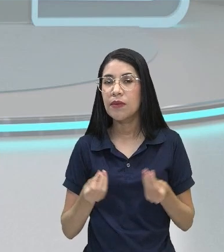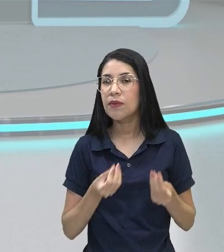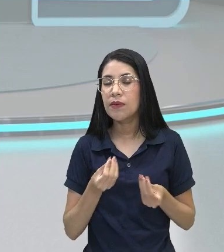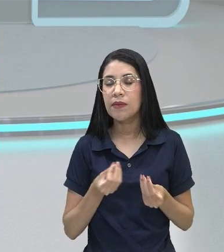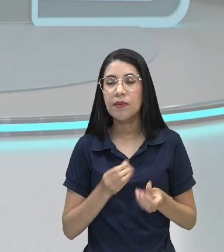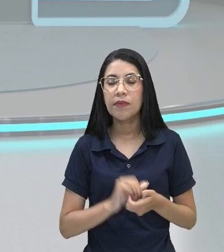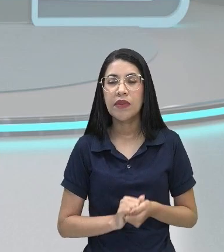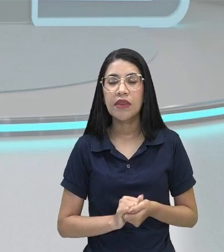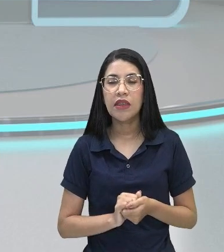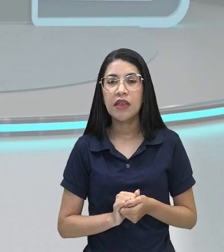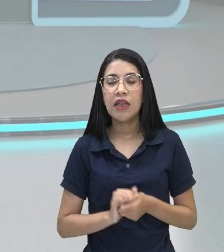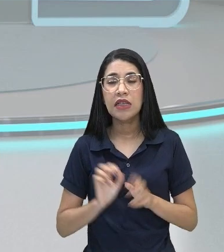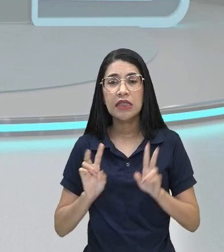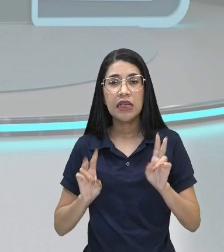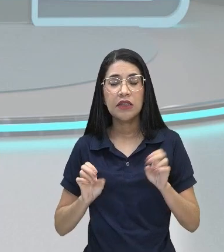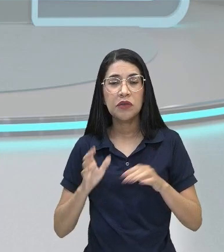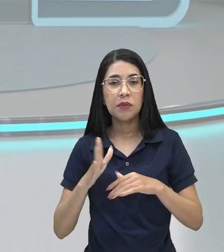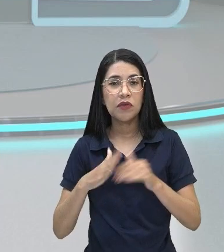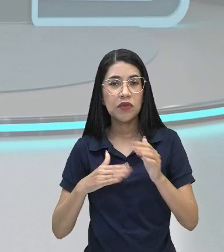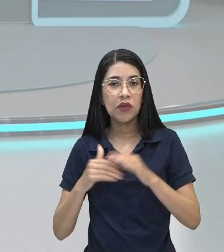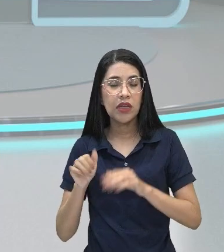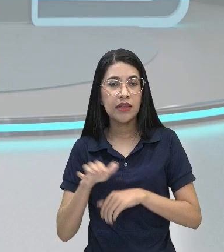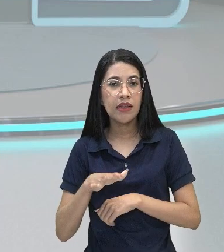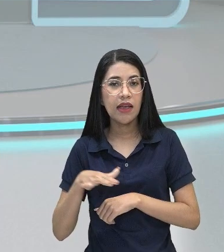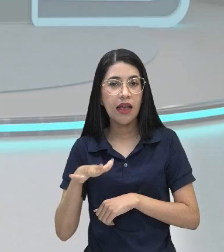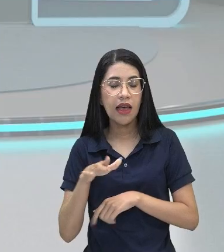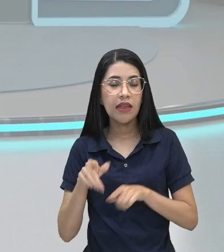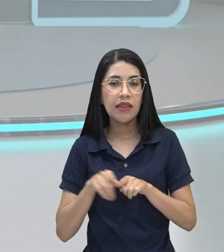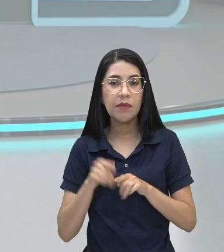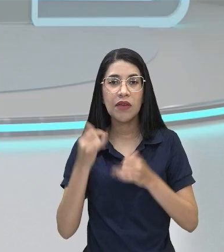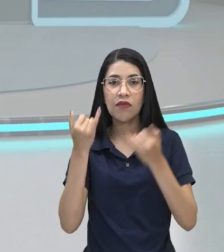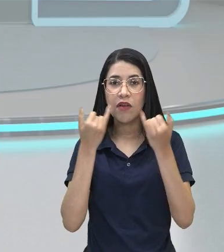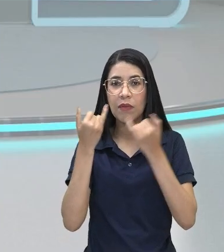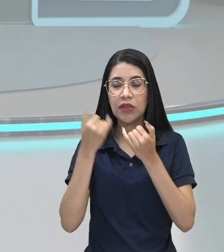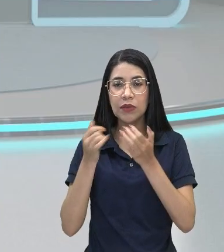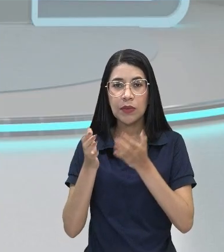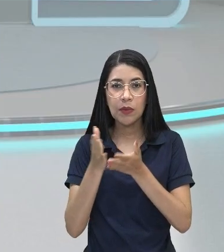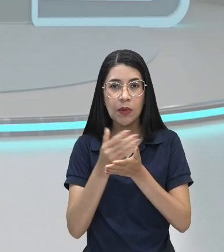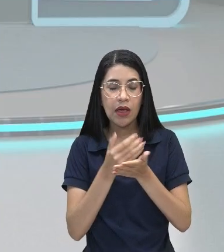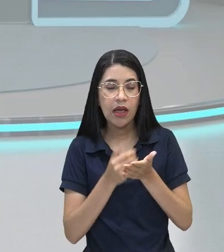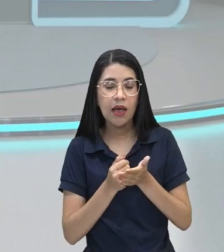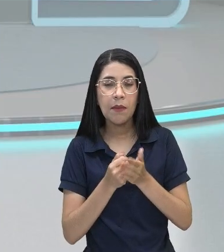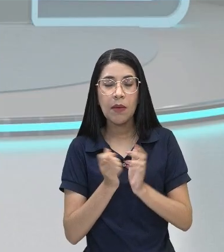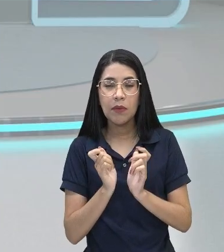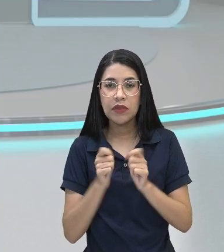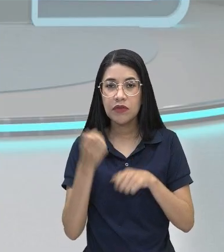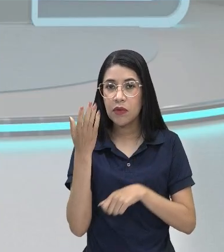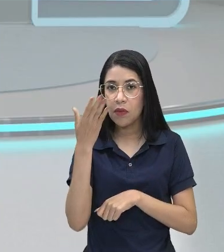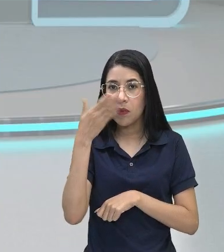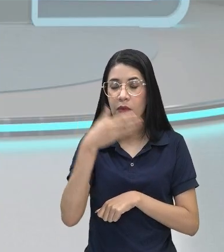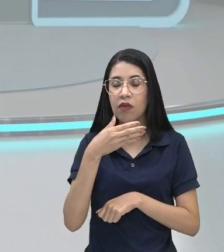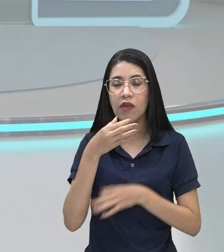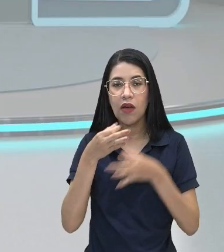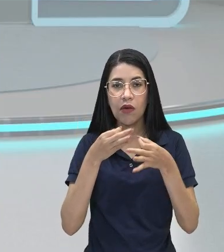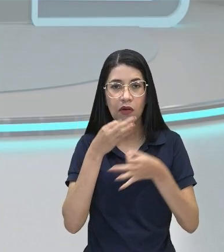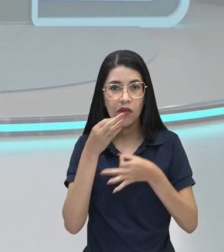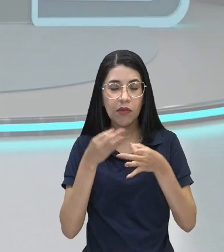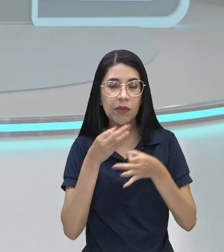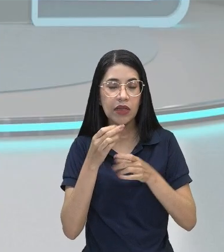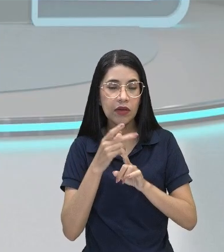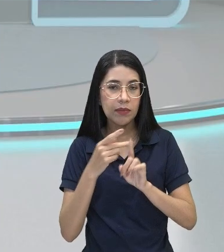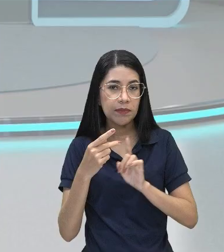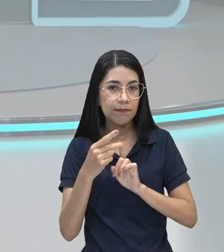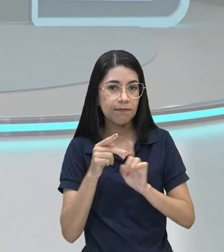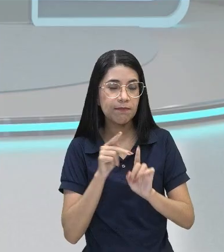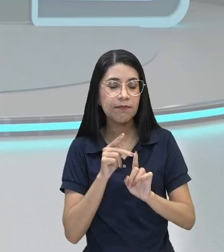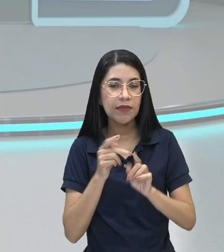de especialistas ou dados para fundamentar, para comprovar a sua opinião, o seu ponto de vista,